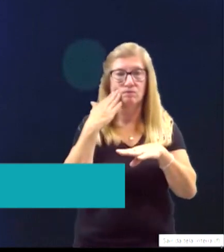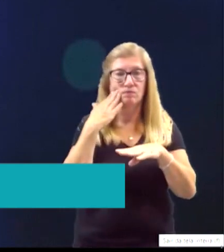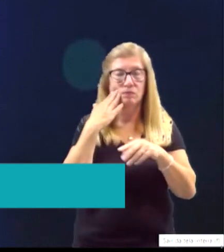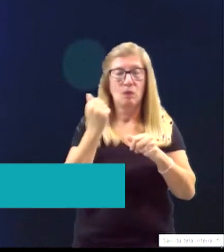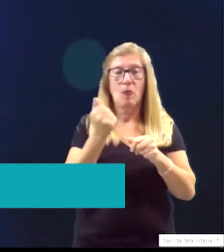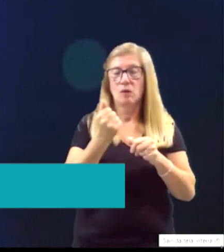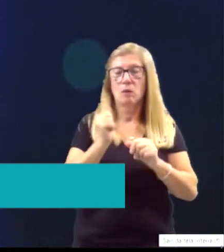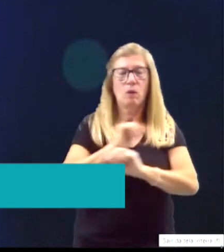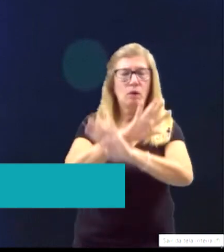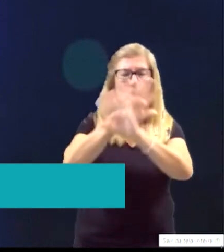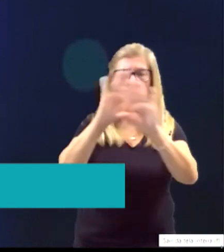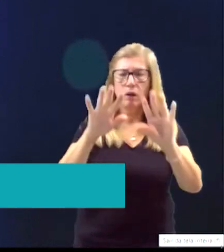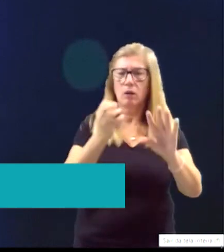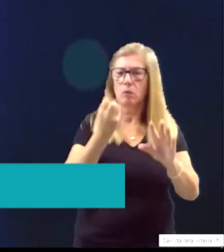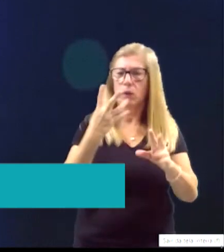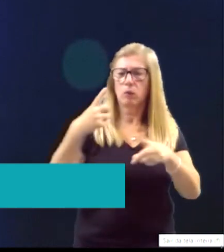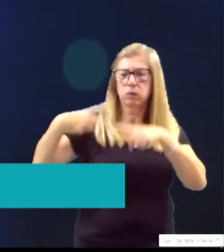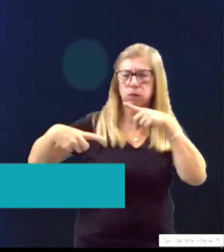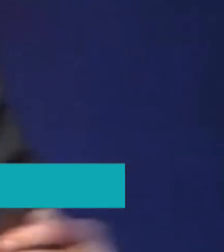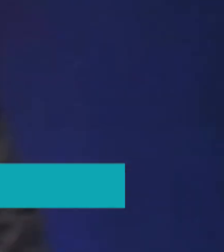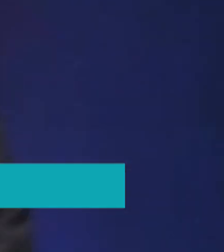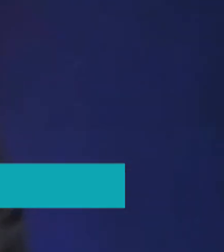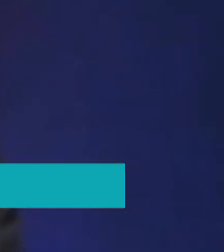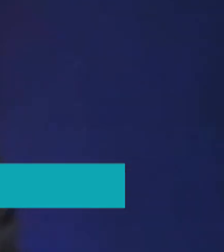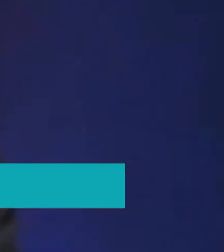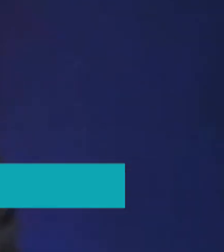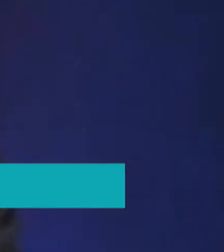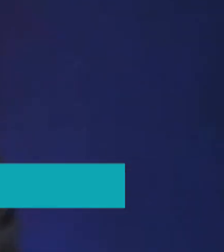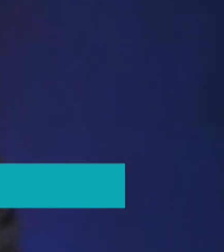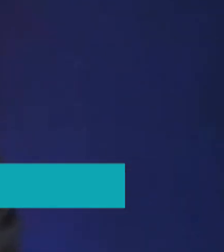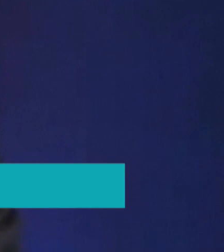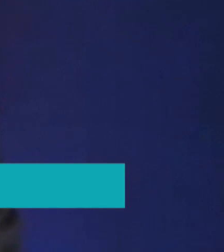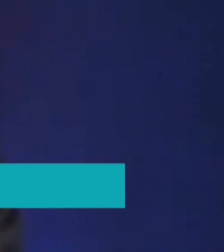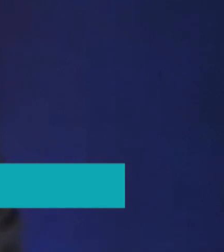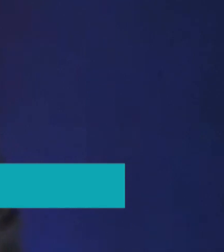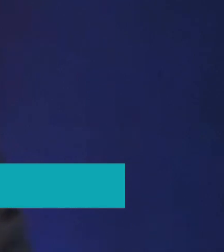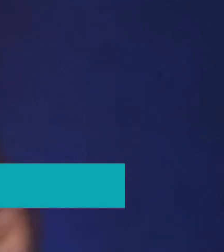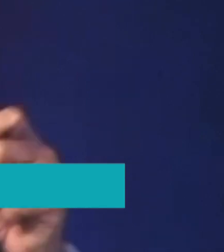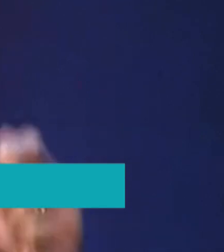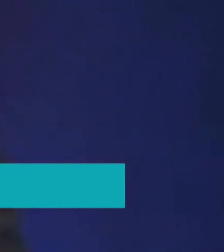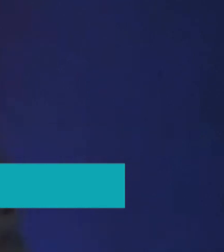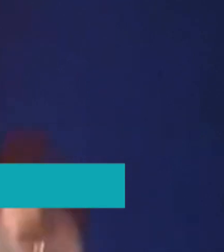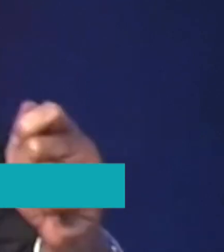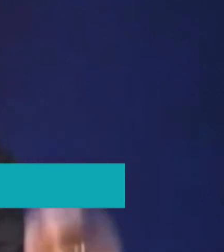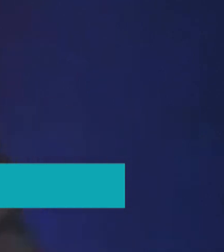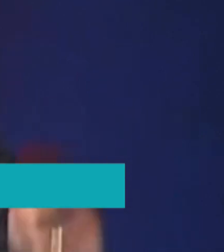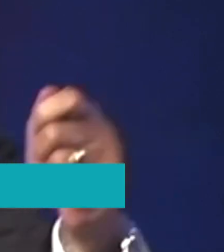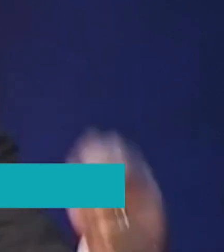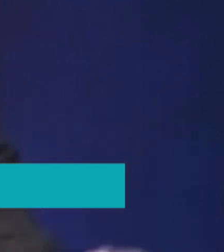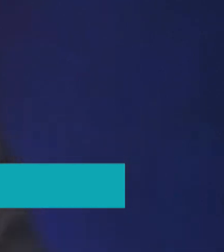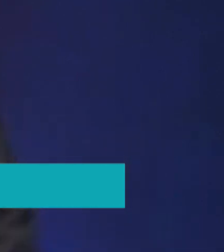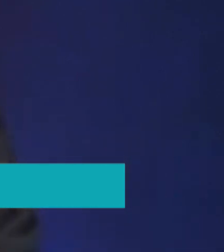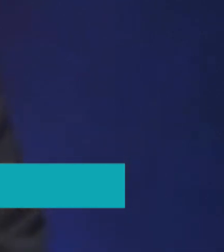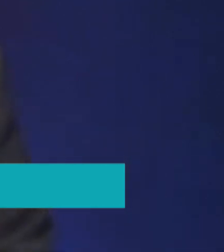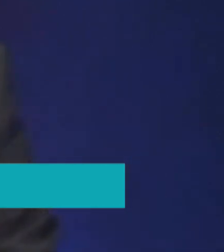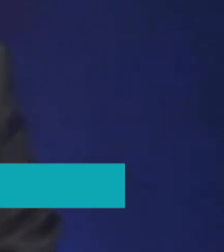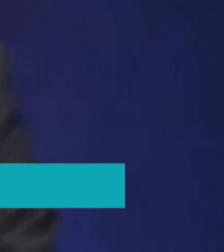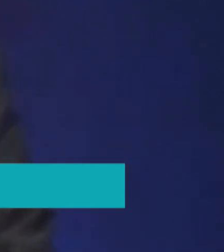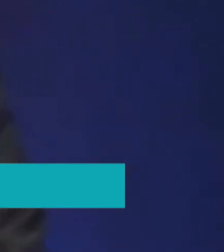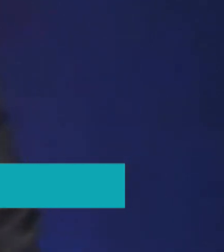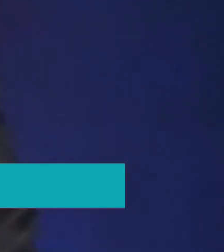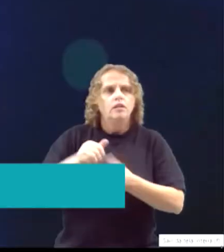esclarecimento, muitas vezes prejudicam o ambiente de negócio. Lira disse que os parlamentares precisam ser cobrados pelo setor